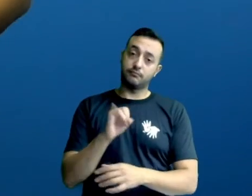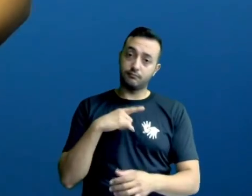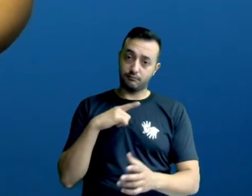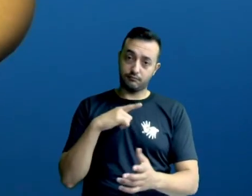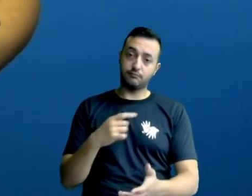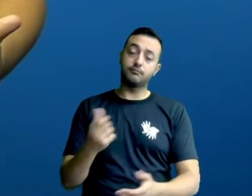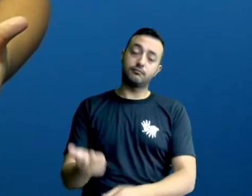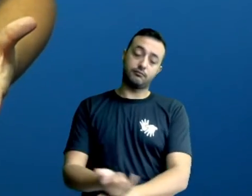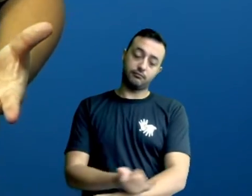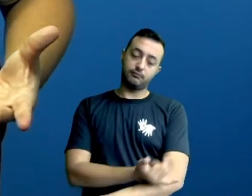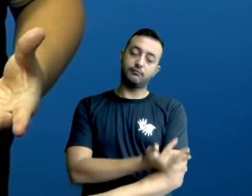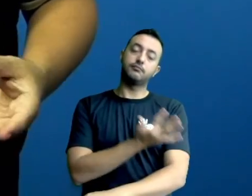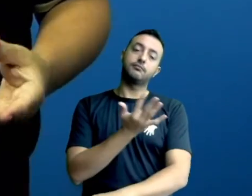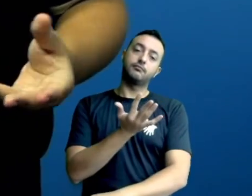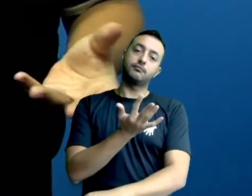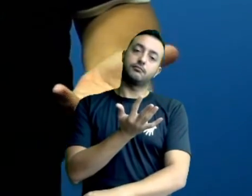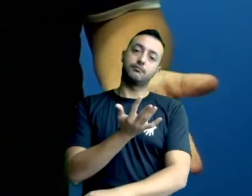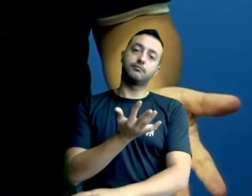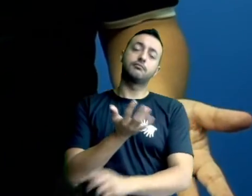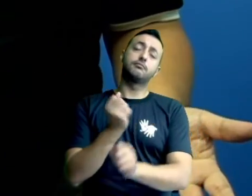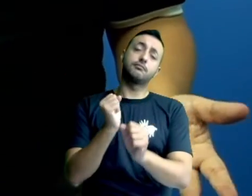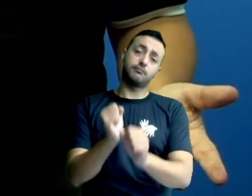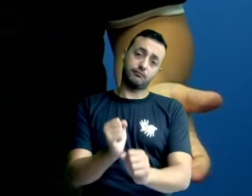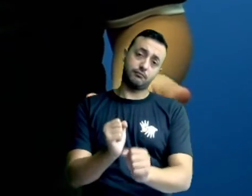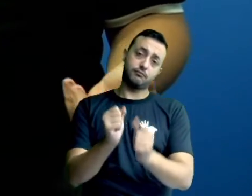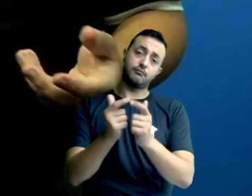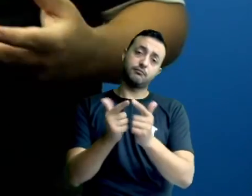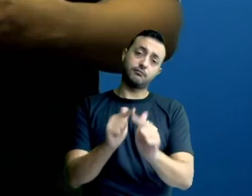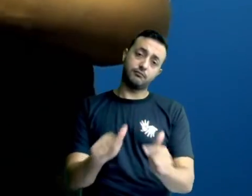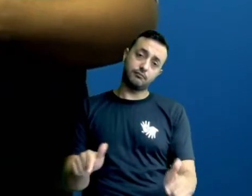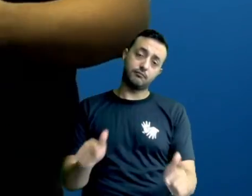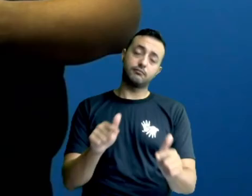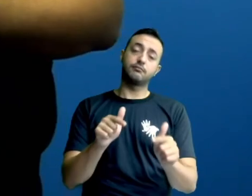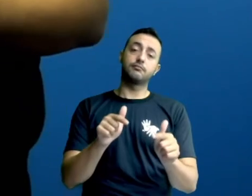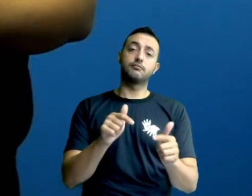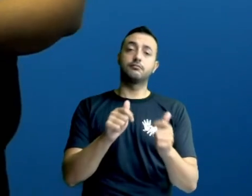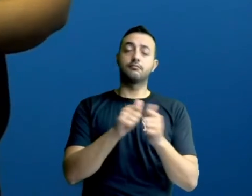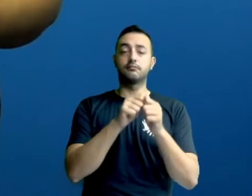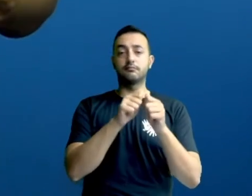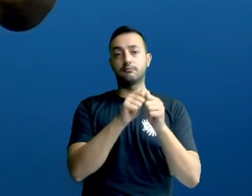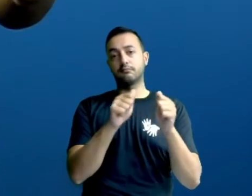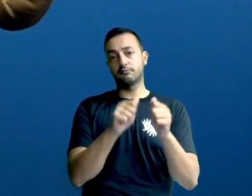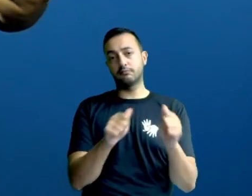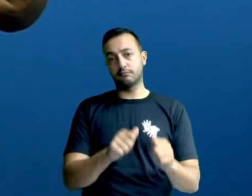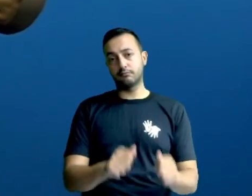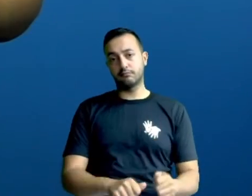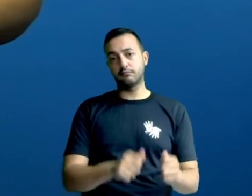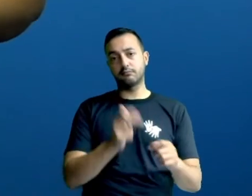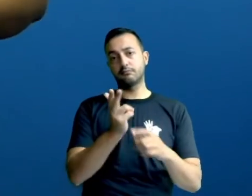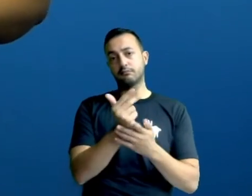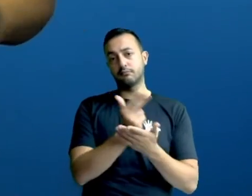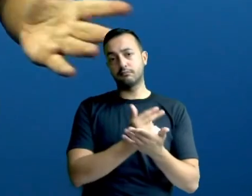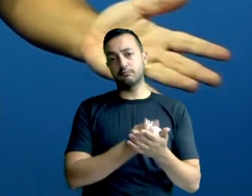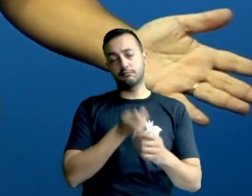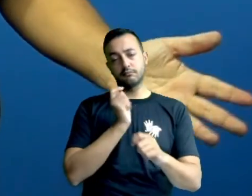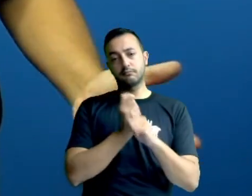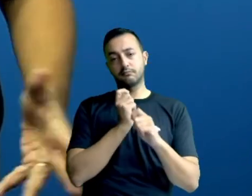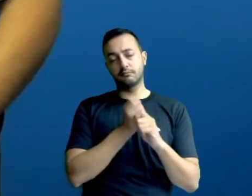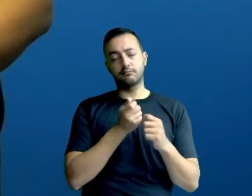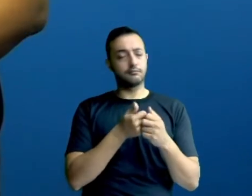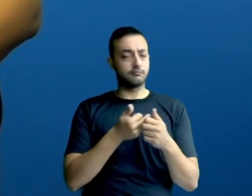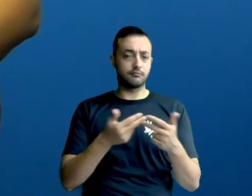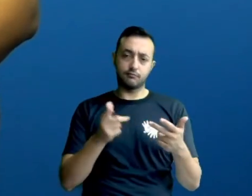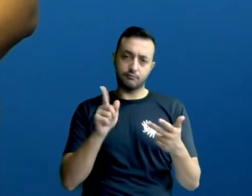provocando uma emoção, né? Pode ser na literatura, artes plásticas e até uma escultura, podemos dizer